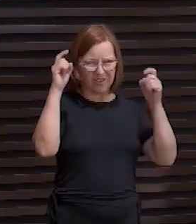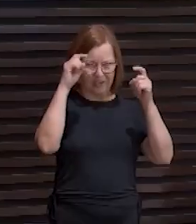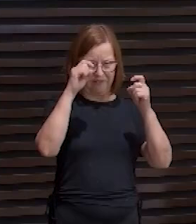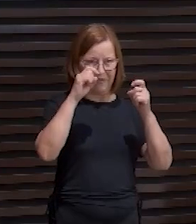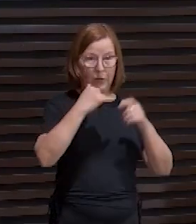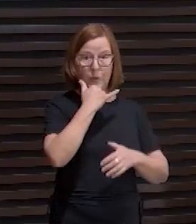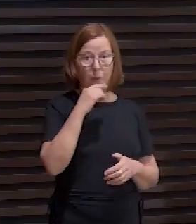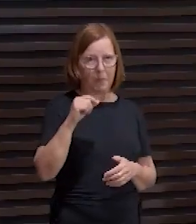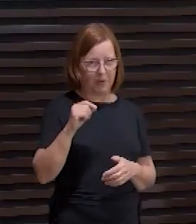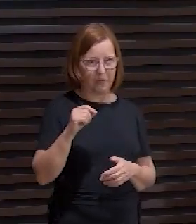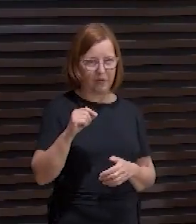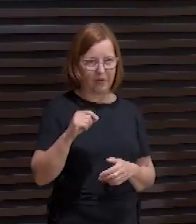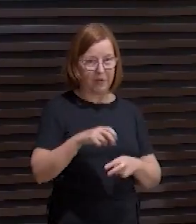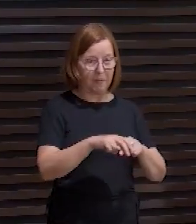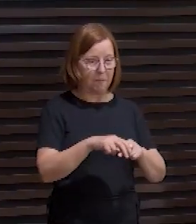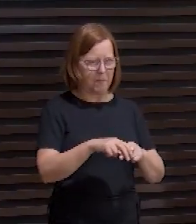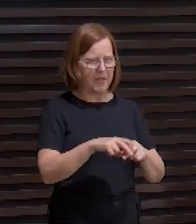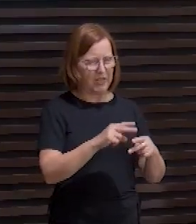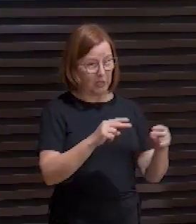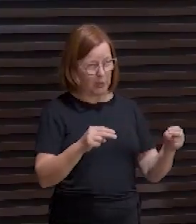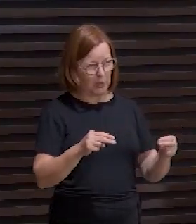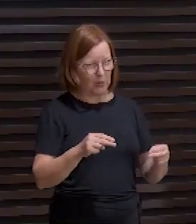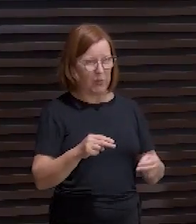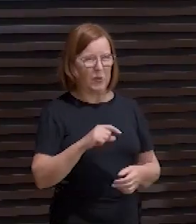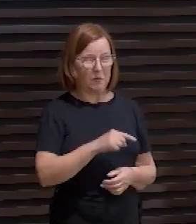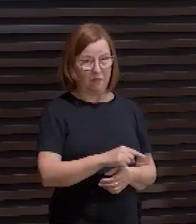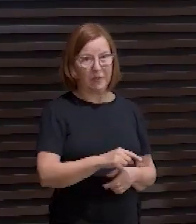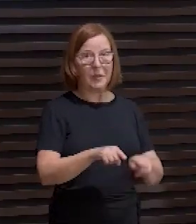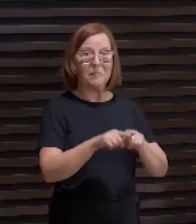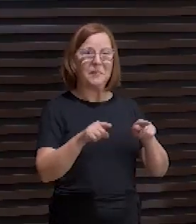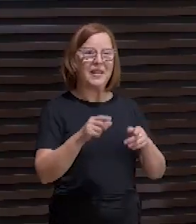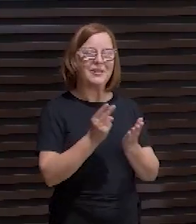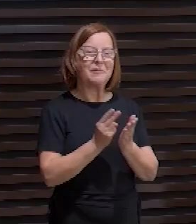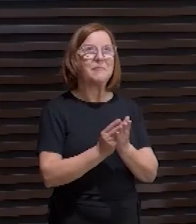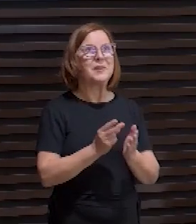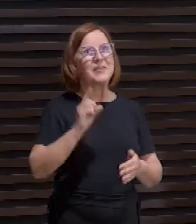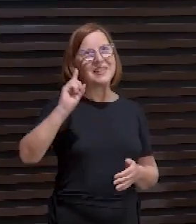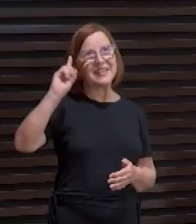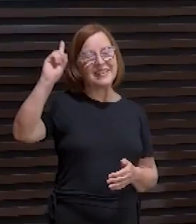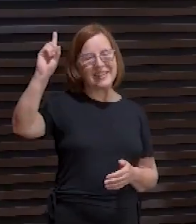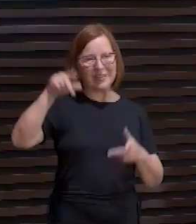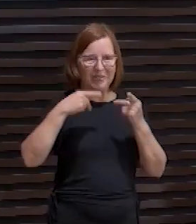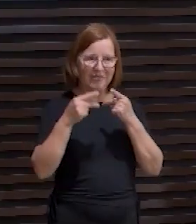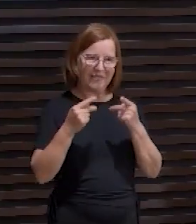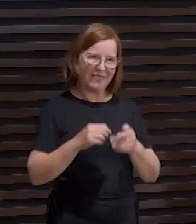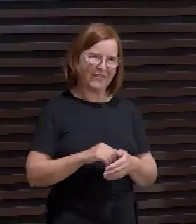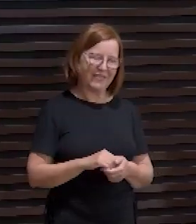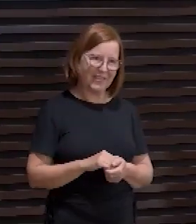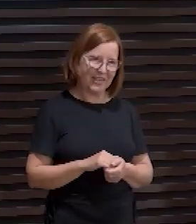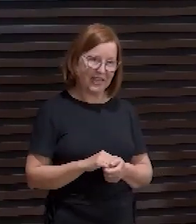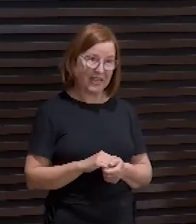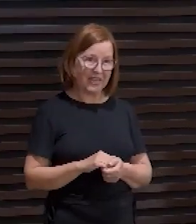graves. Saiba que o mesmo Deus que é amor, Ele é justiça. E a pessoa que te